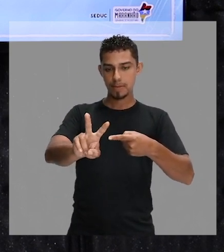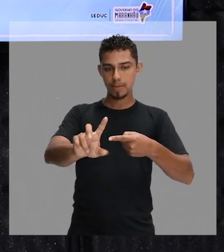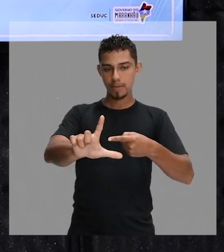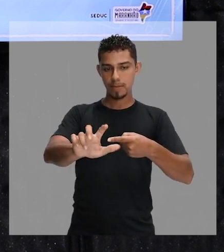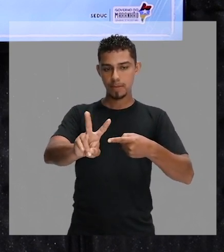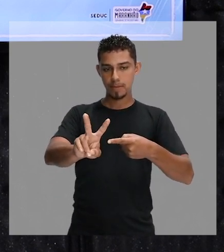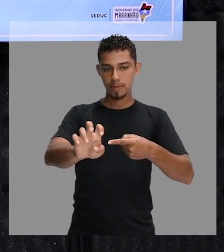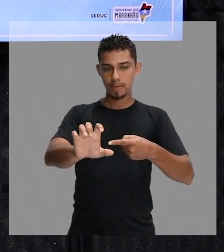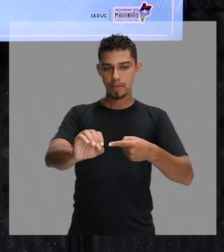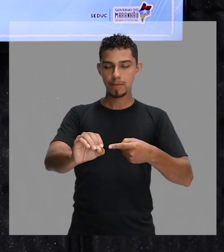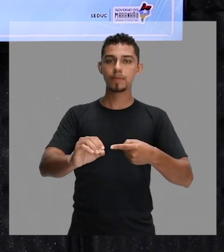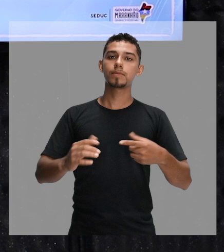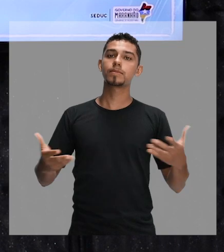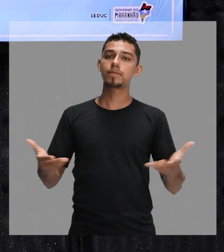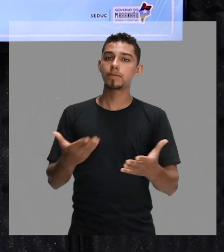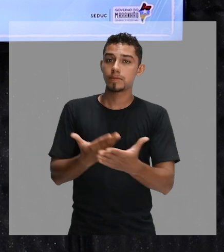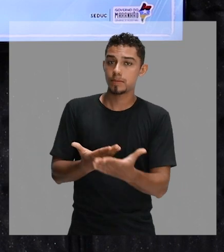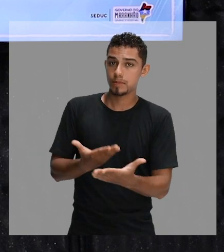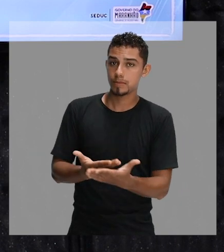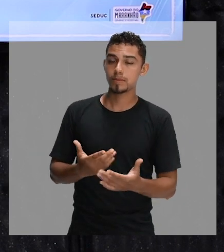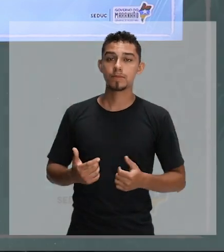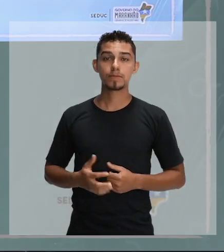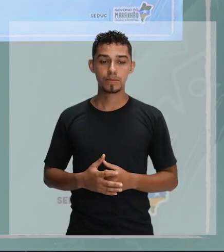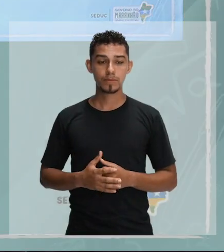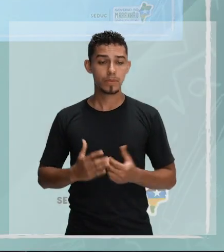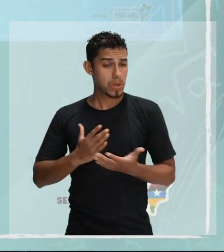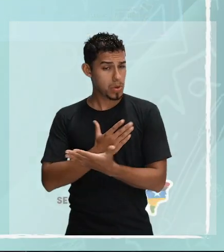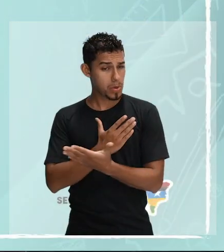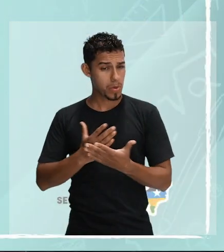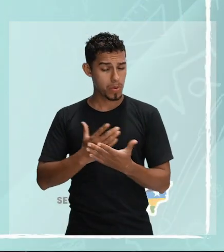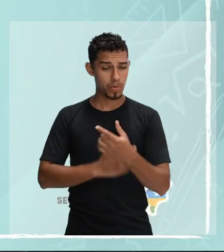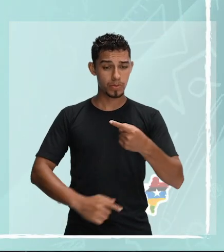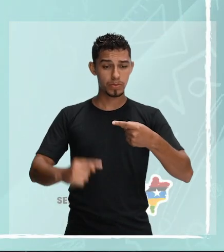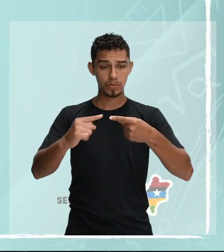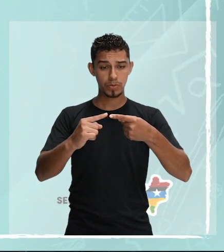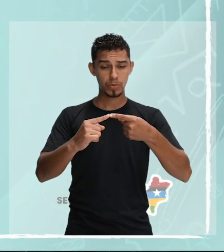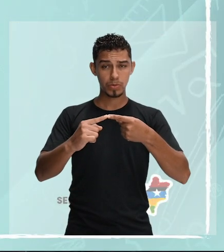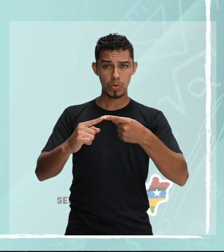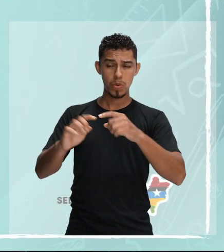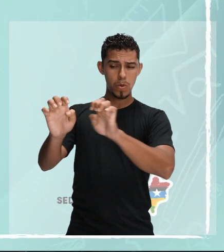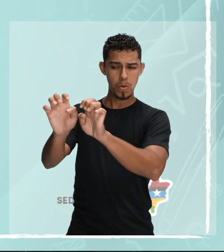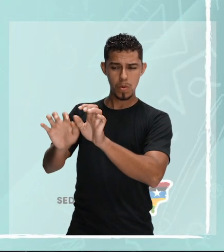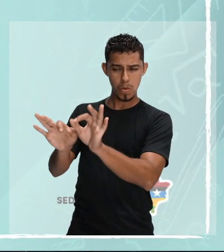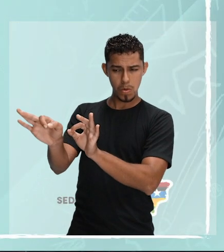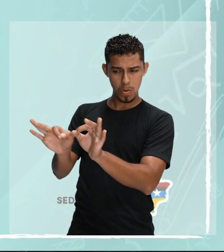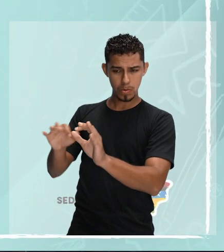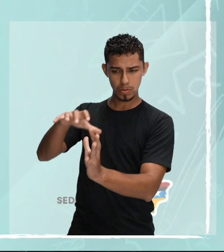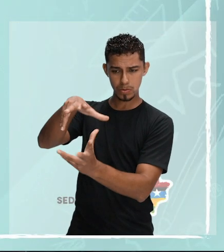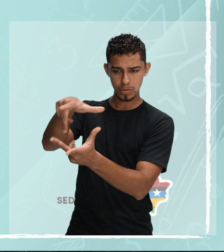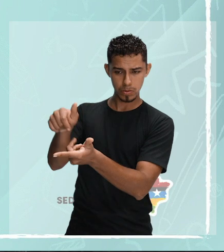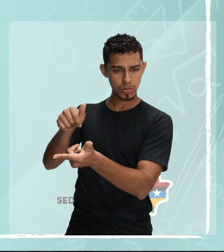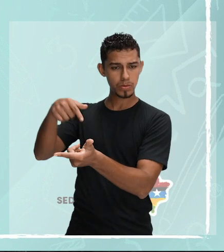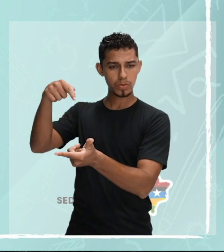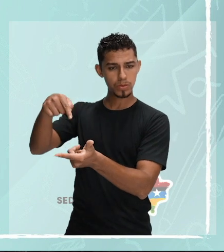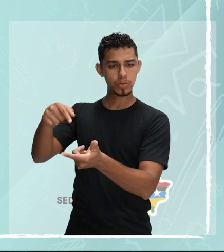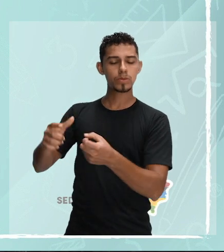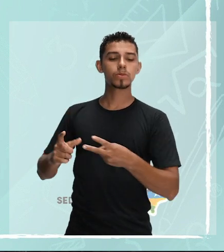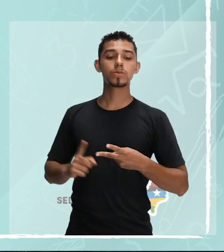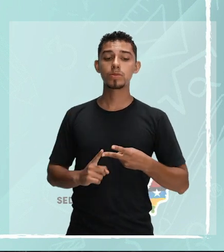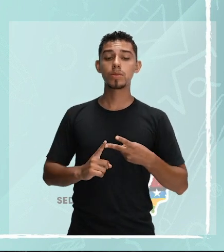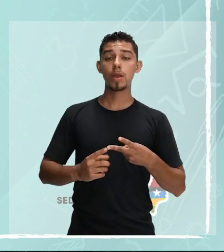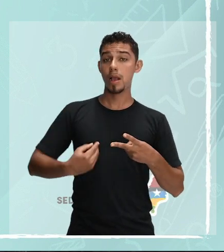Na aula de hoje, estudaremos alguns tópicos: estrutura da Terra, os agentes do